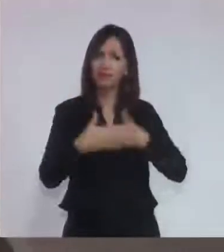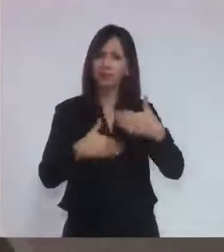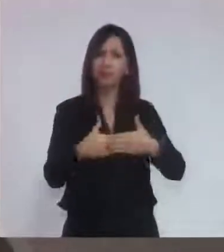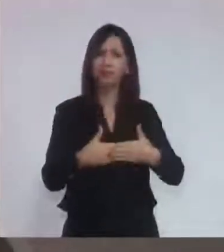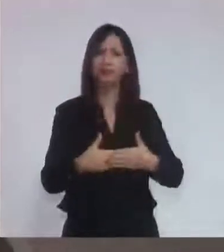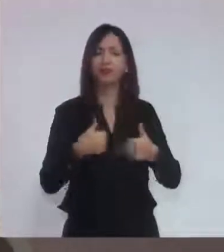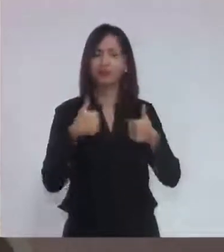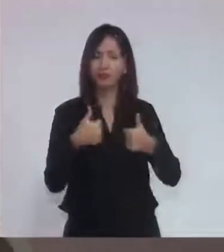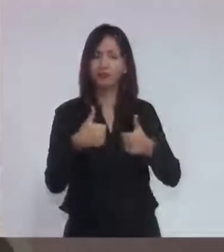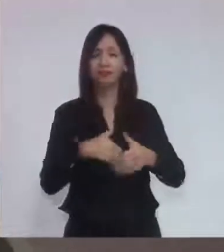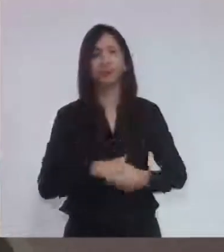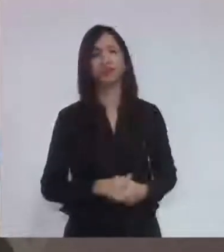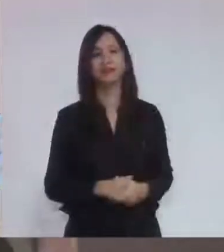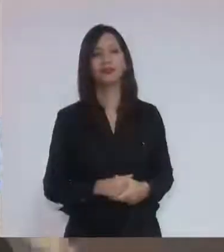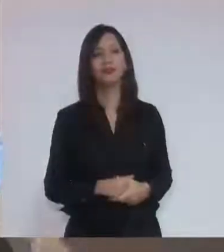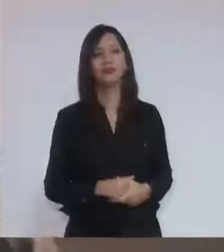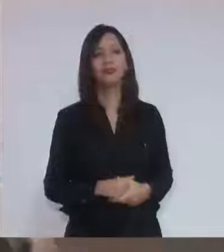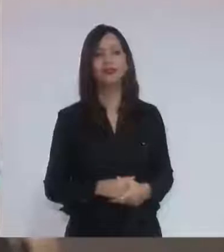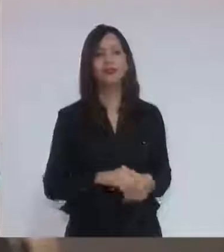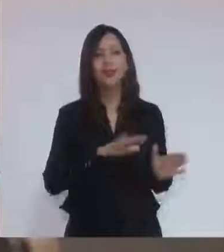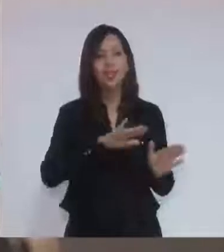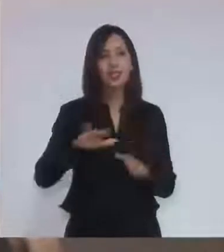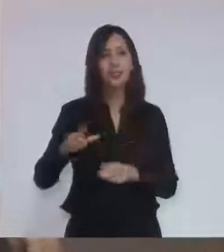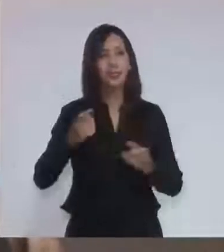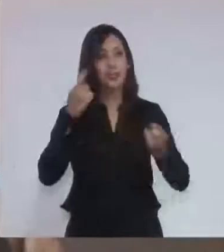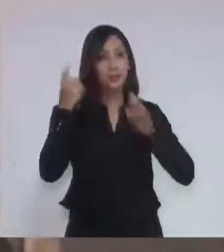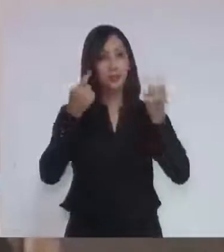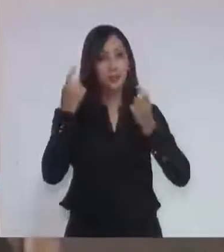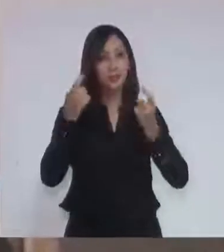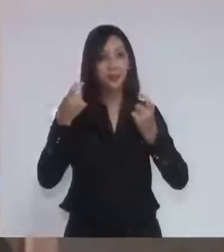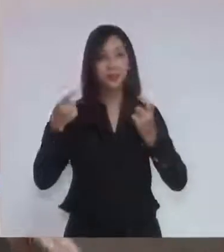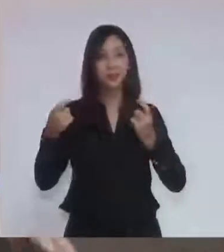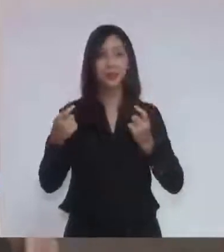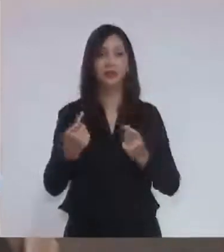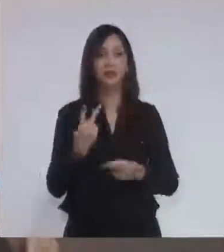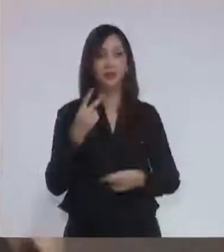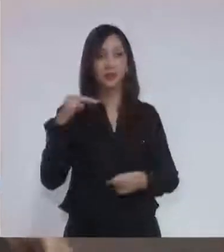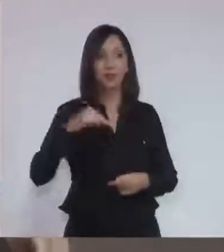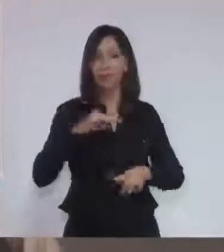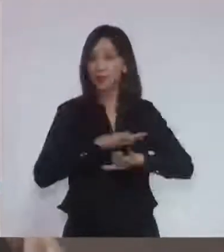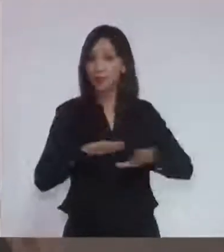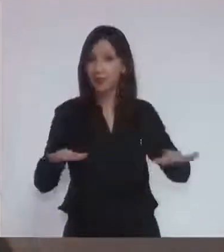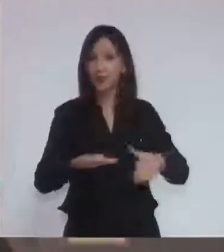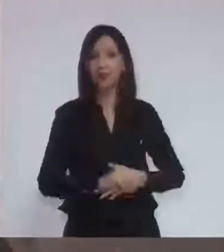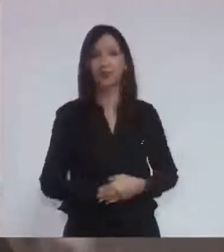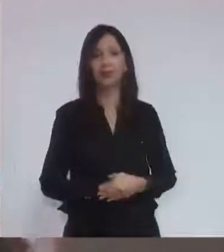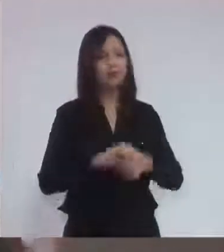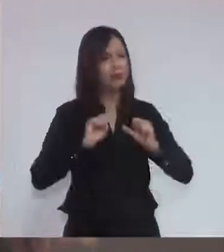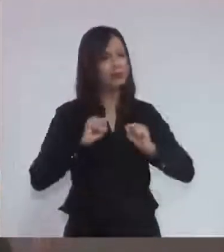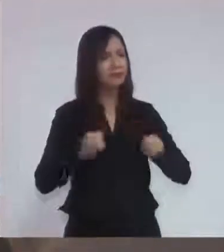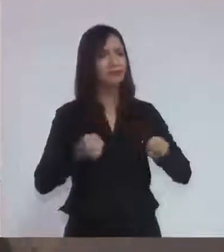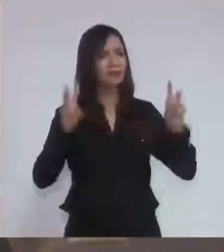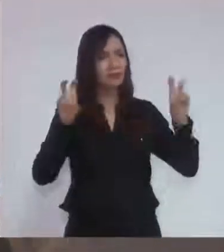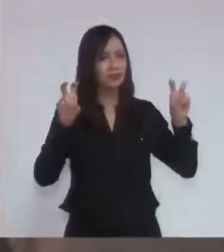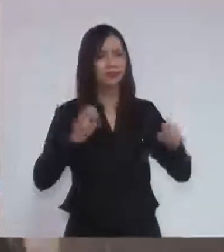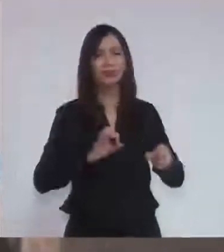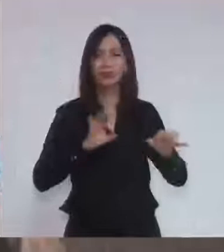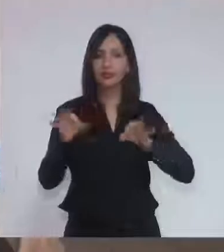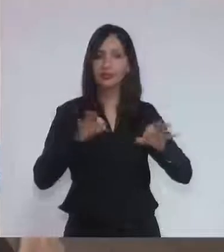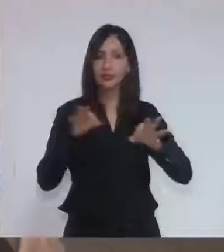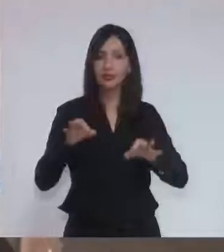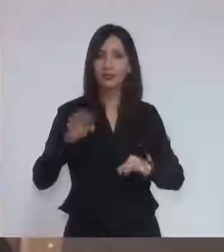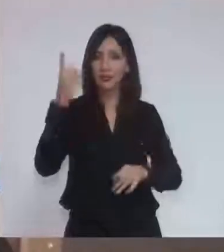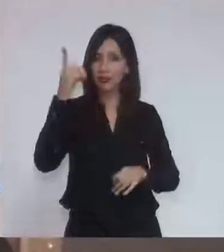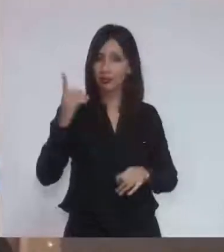ponto positivo. Uma preocupação nesses meus 2 últimos minutos, quero reforçar aqui a questão do plano diretor para a